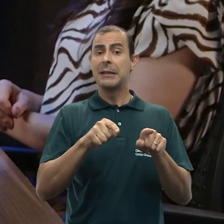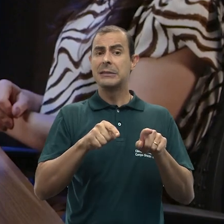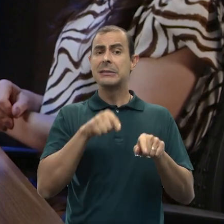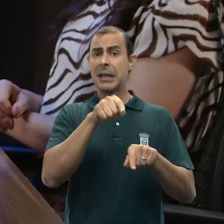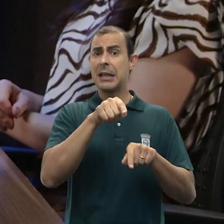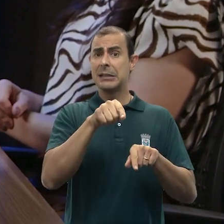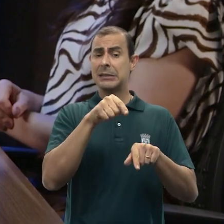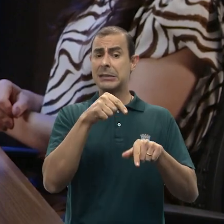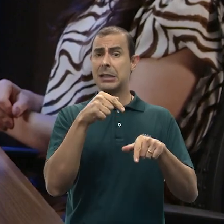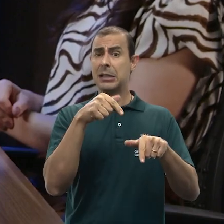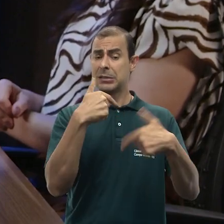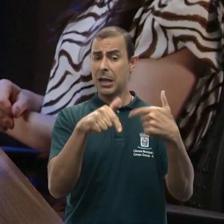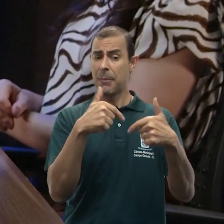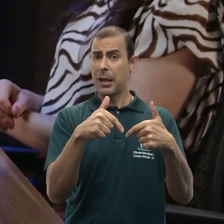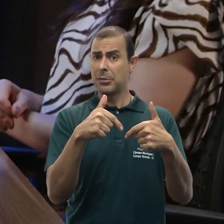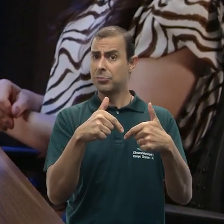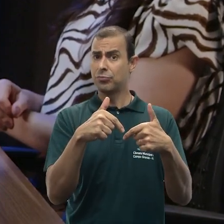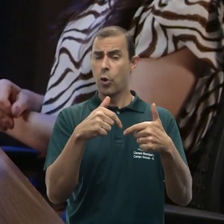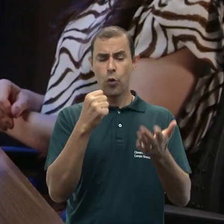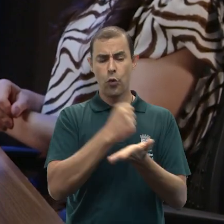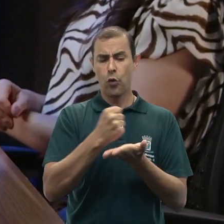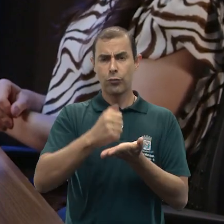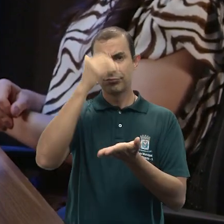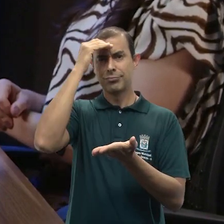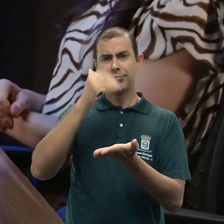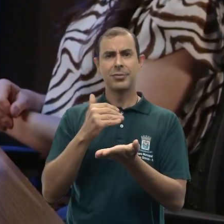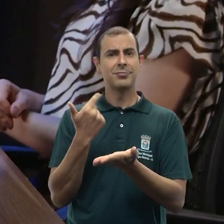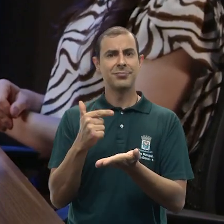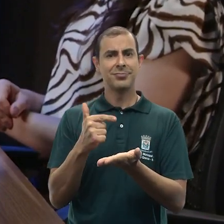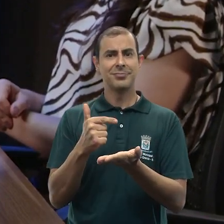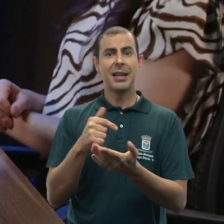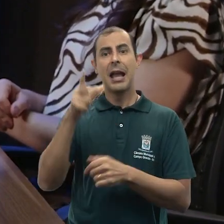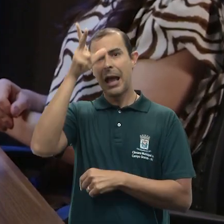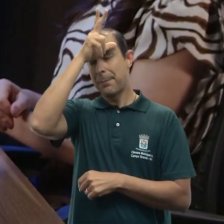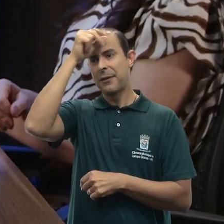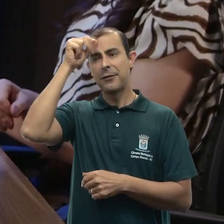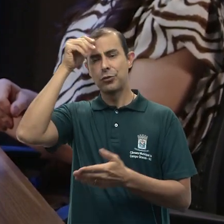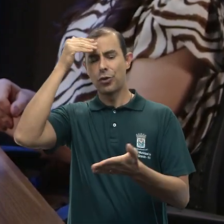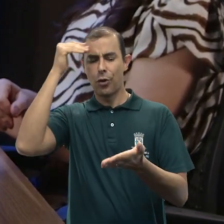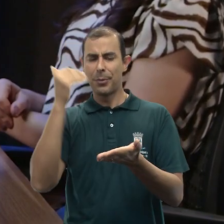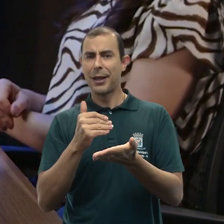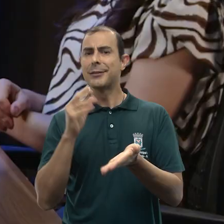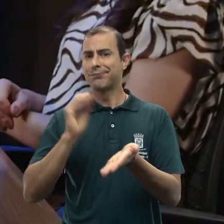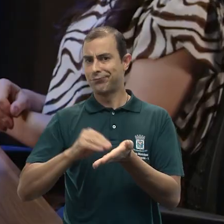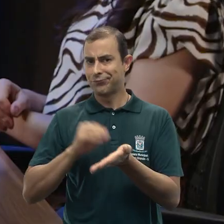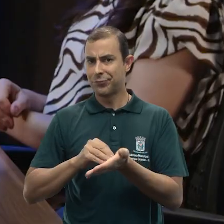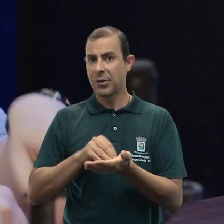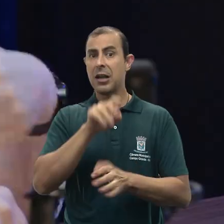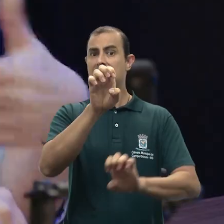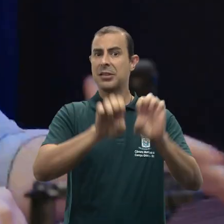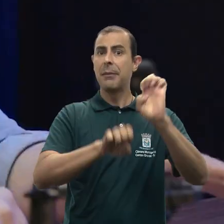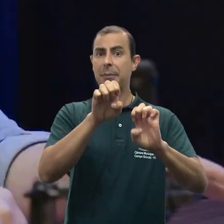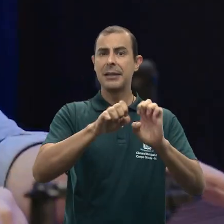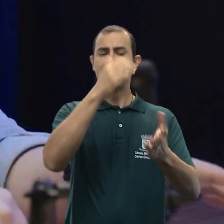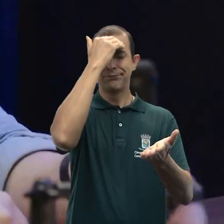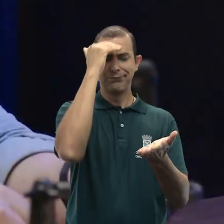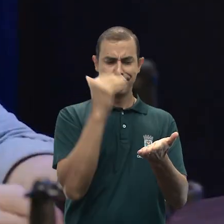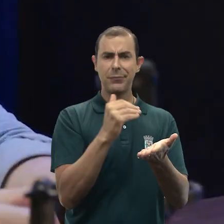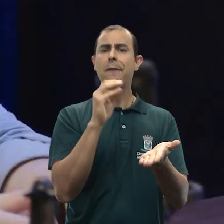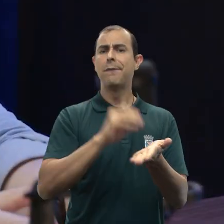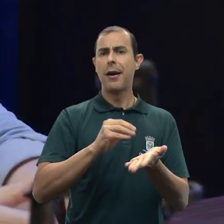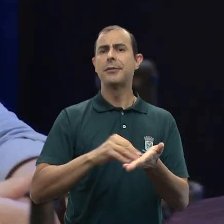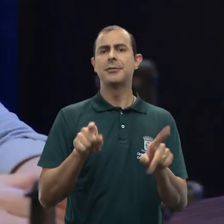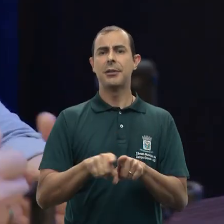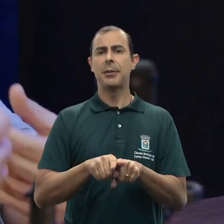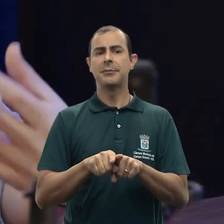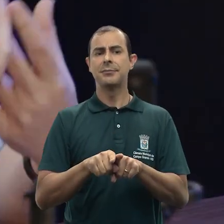executado conforme consta em contrato. A prefeitura não cumpre uma parte do contrato e a empresa não cumpre boa parte do contrato.